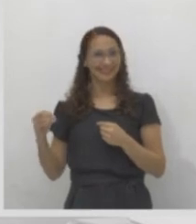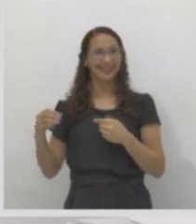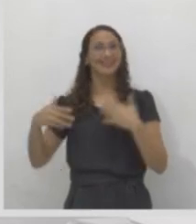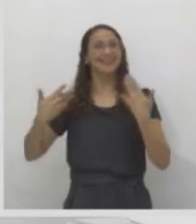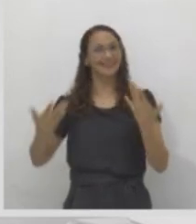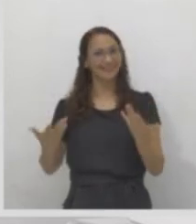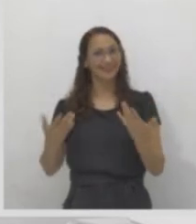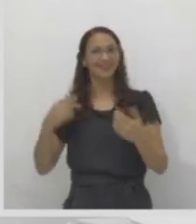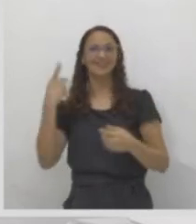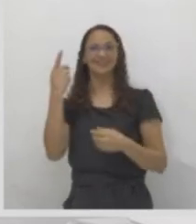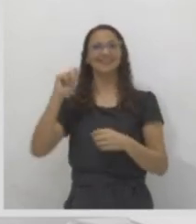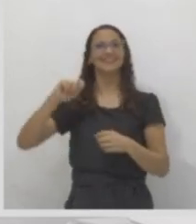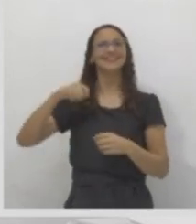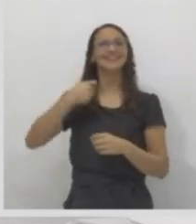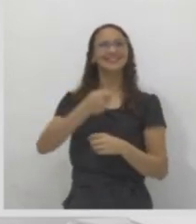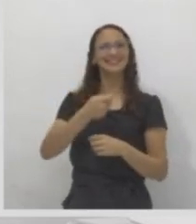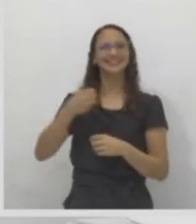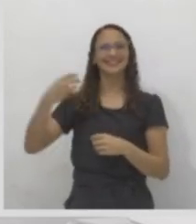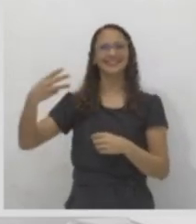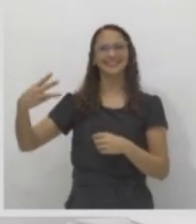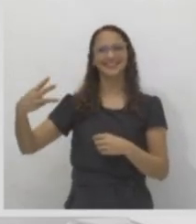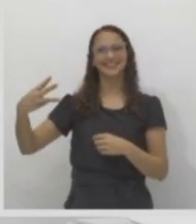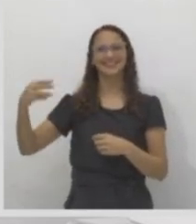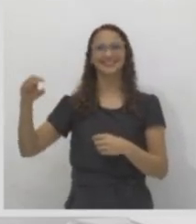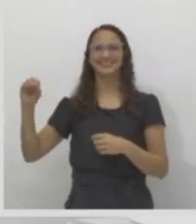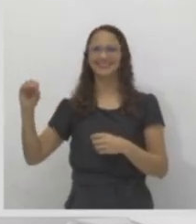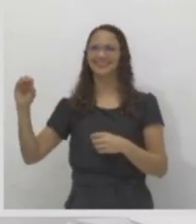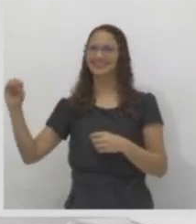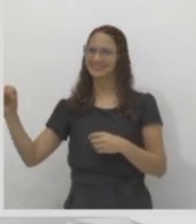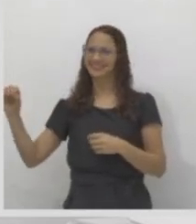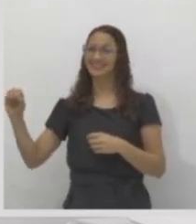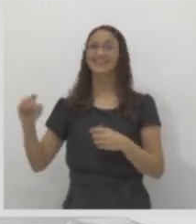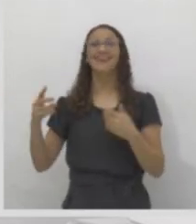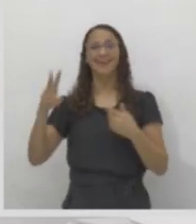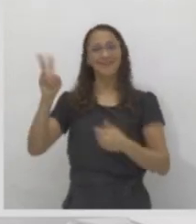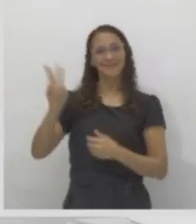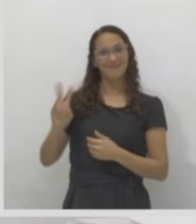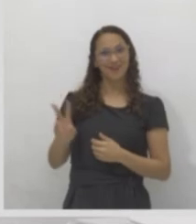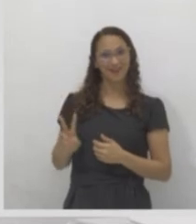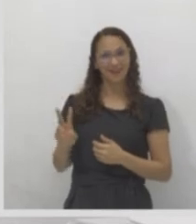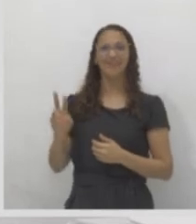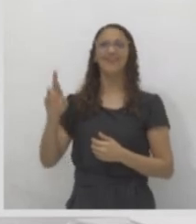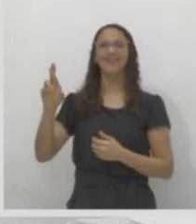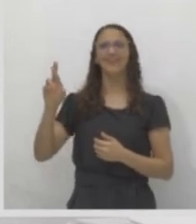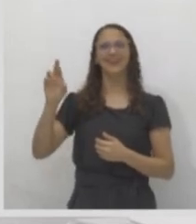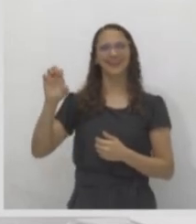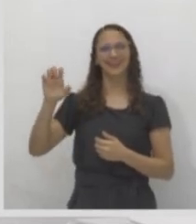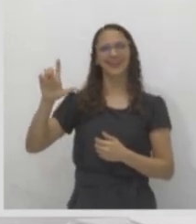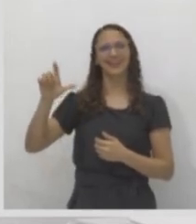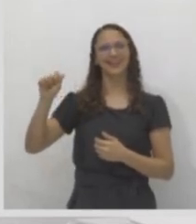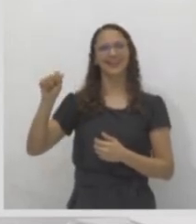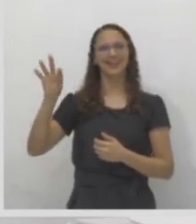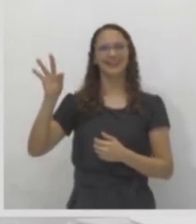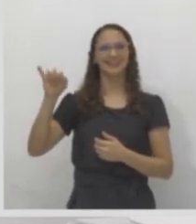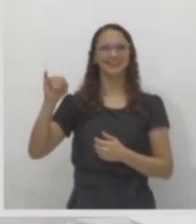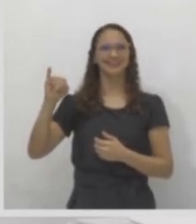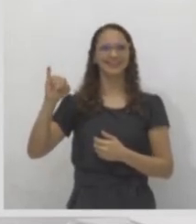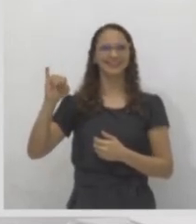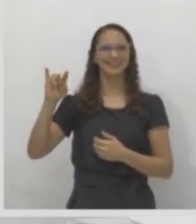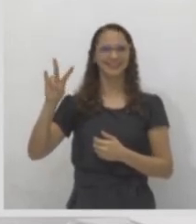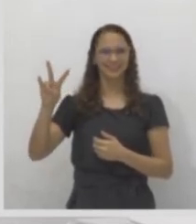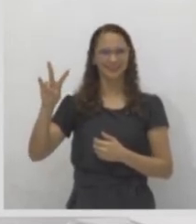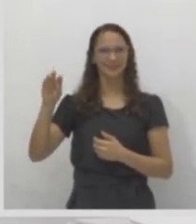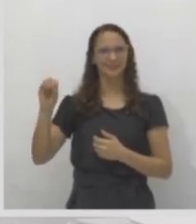300. Viram como não é tão difícil quanto parece? Que beleza! O senhor Lobão fez um trabalho